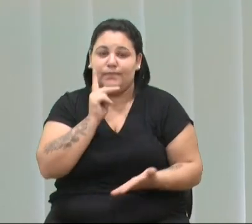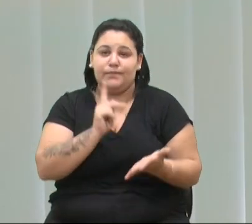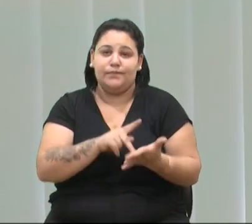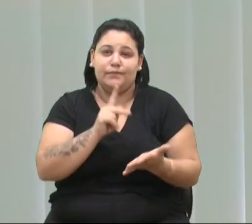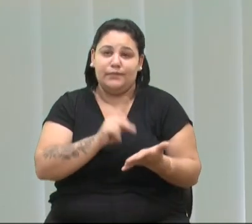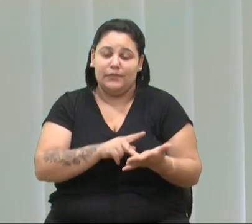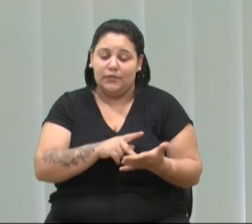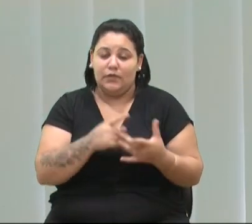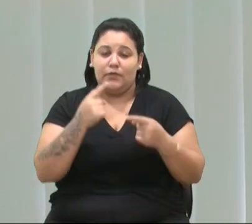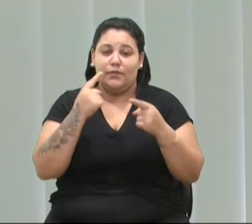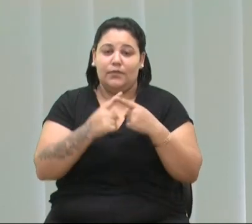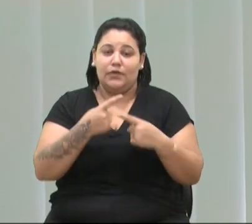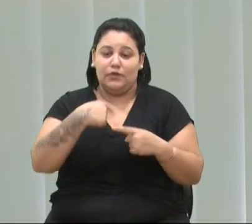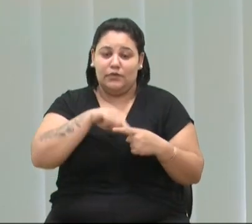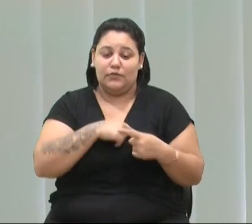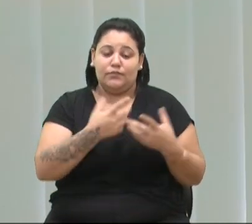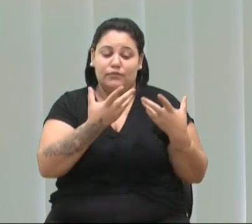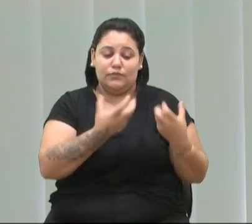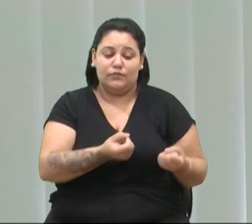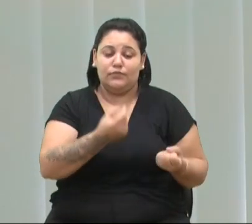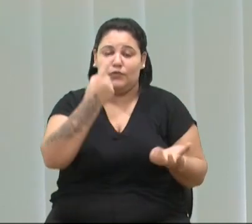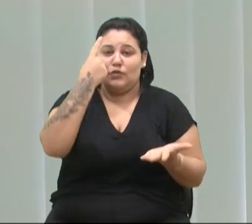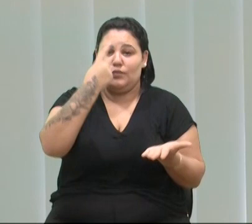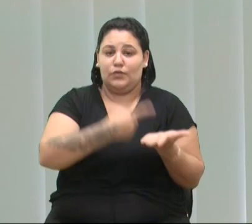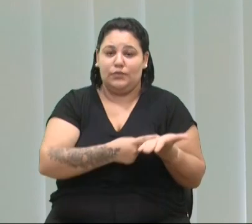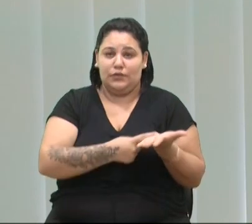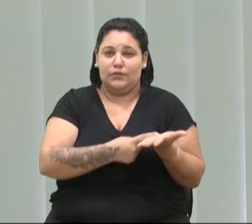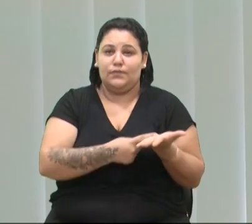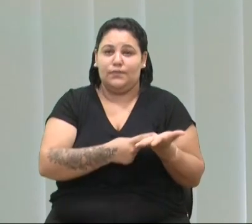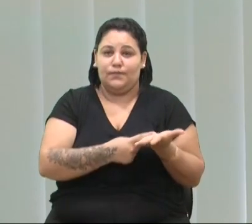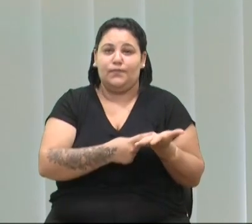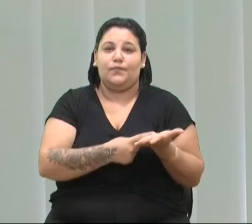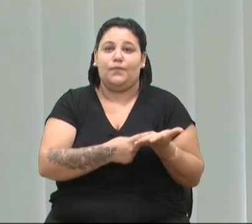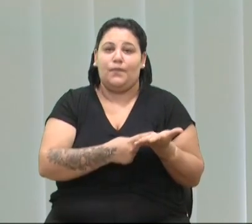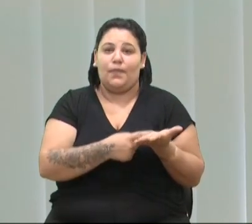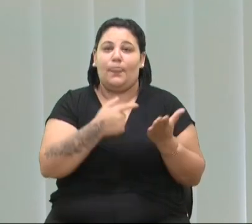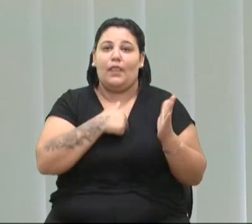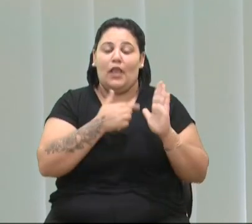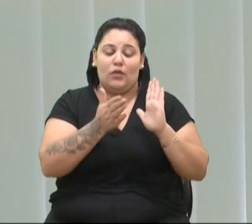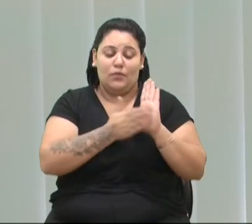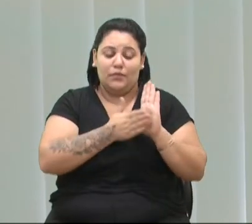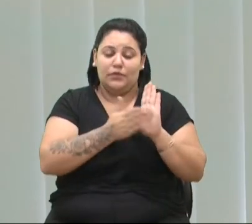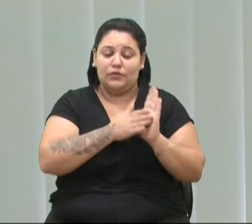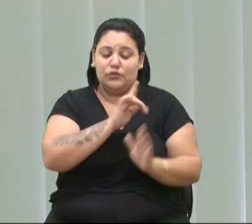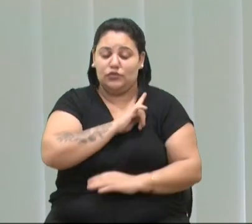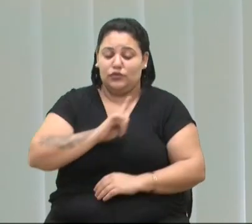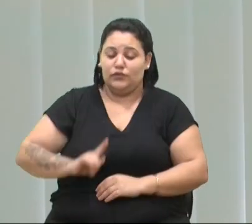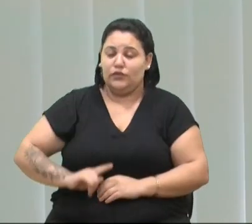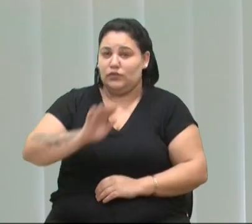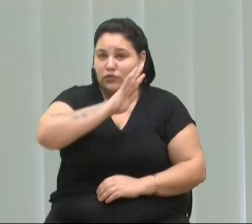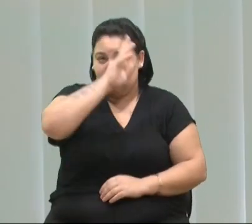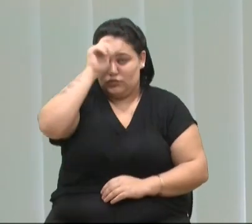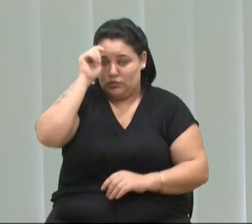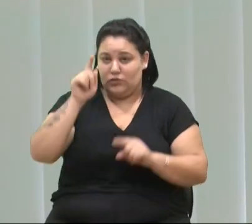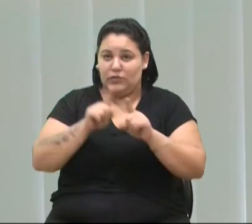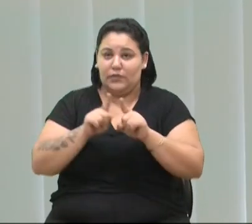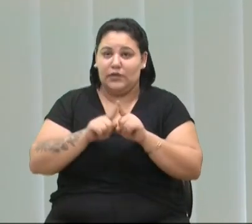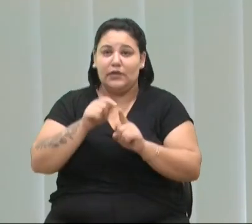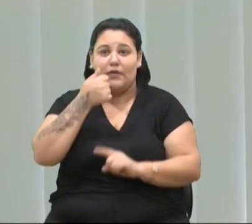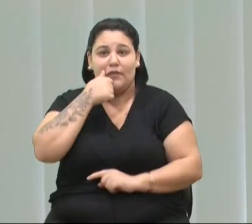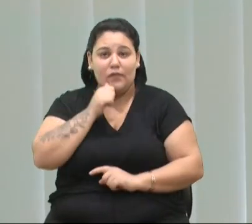contas, a gente assumiu esse compromisso já desde o início, né? Estava no plano de governo do prefeito Adiló e da vice